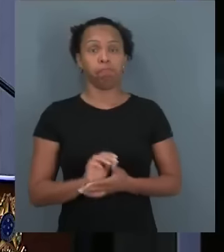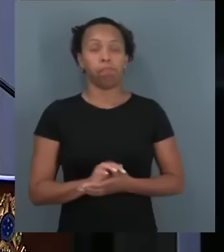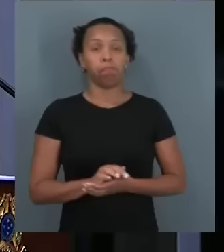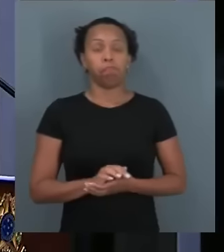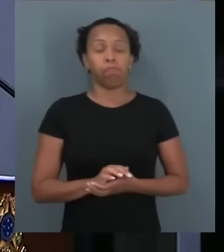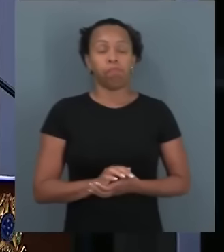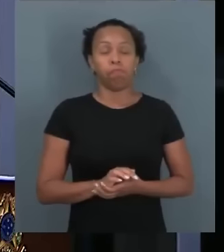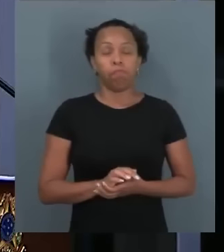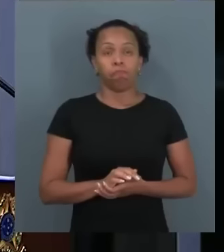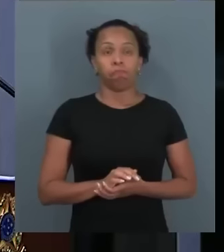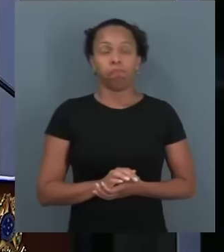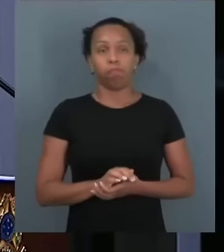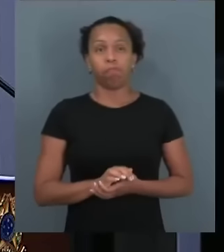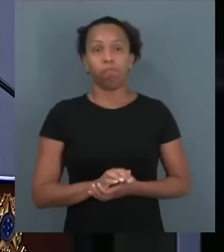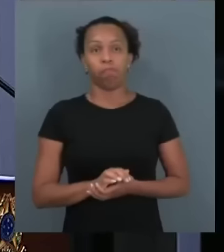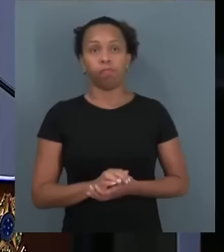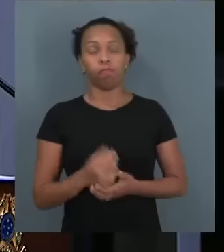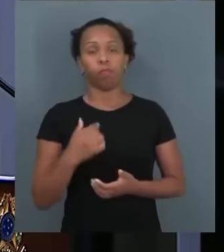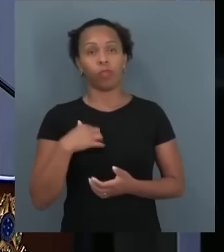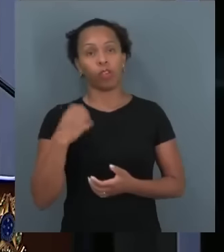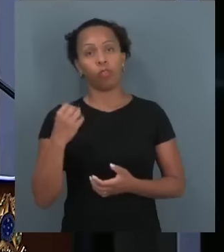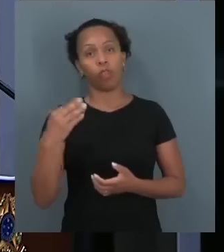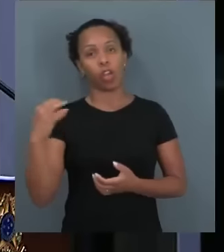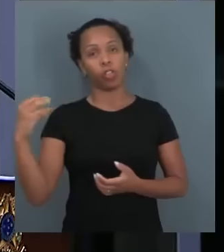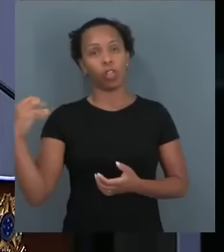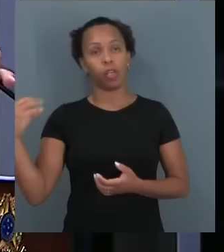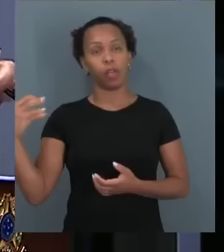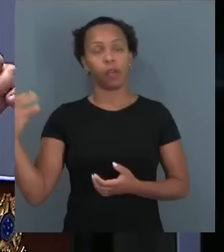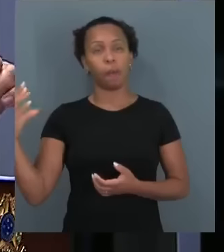Sim, eu viajei